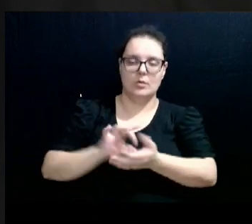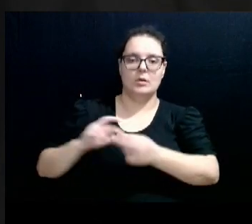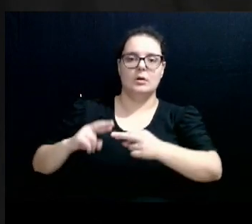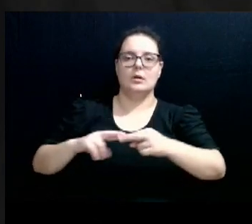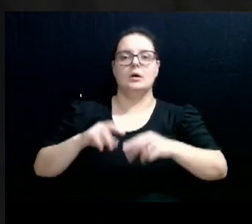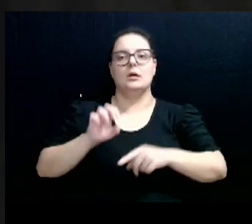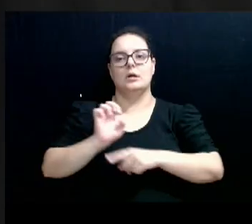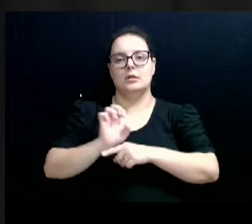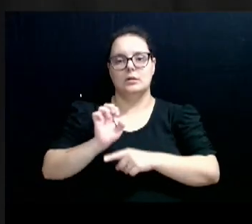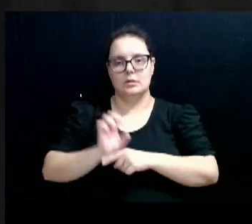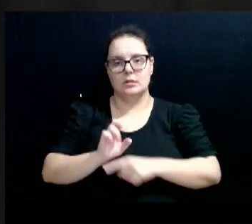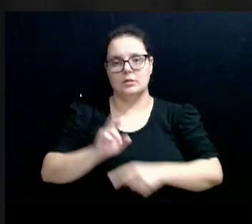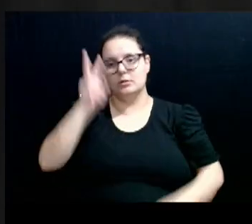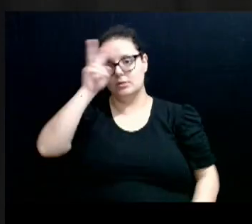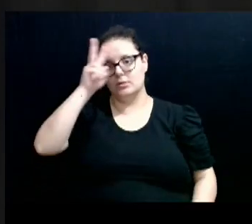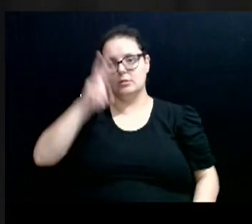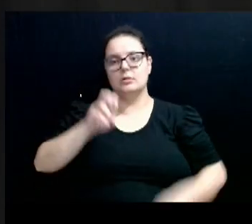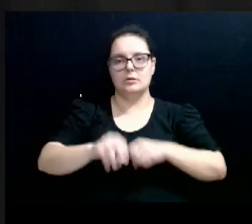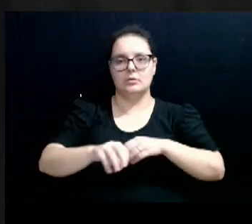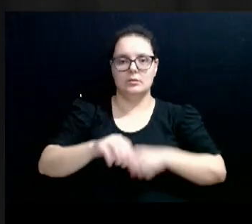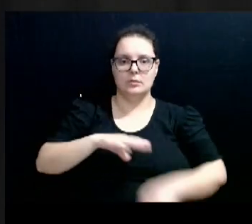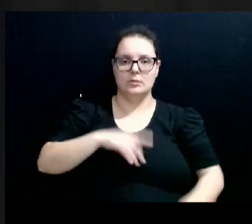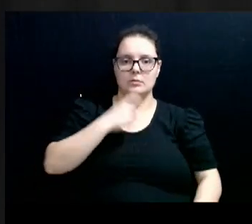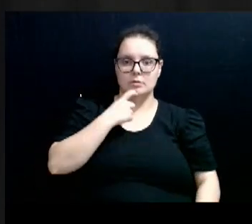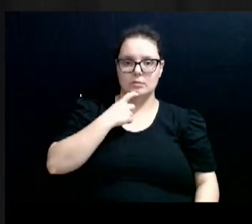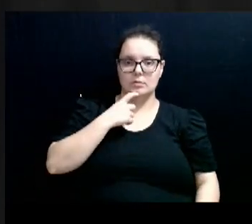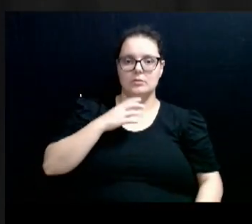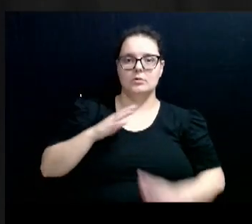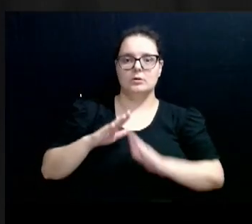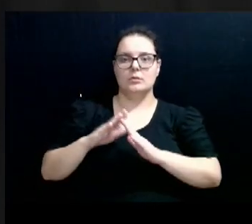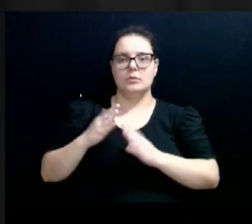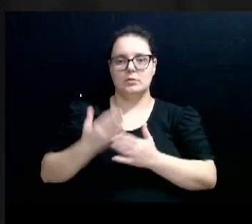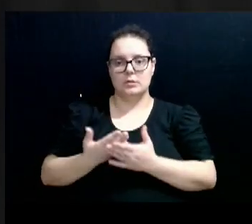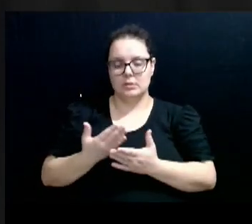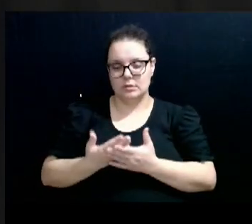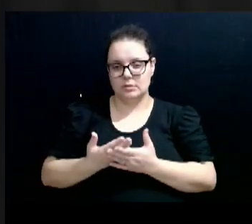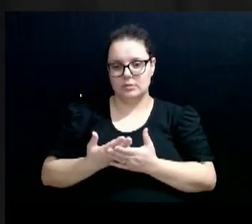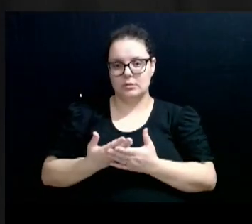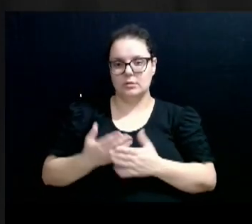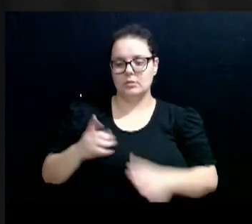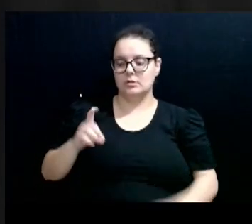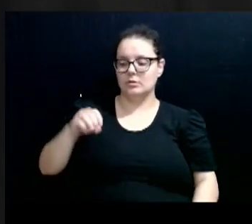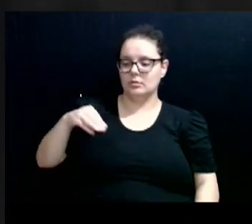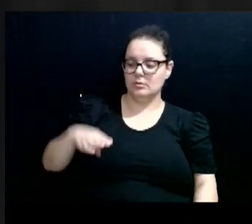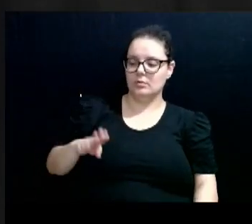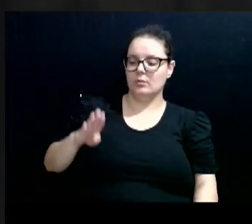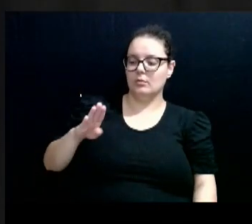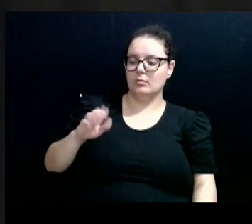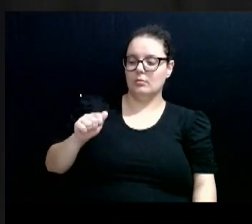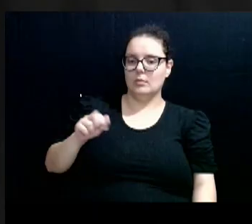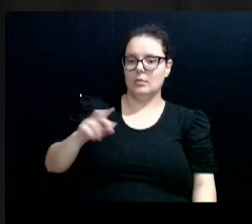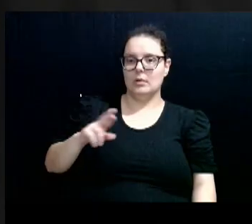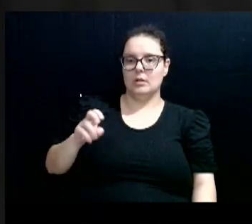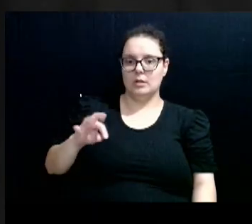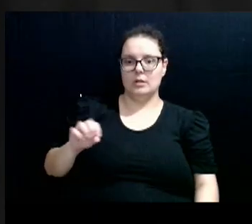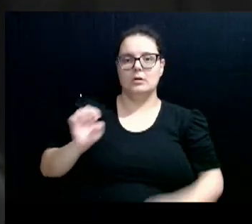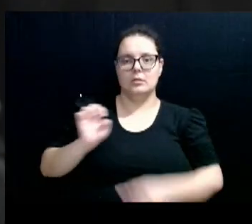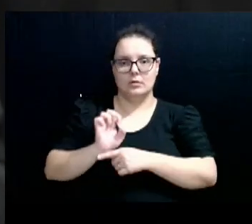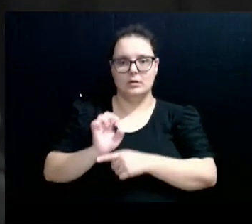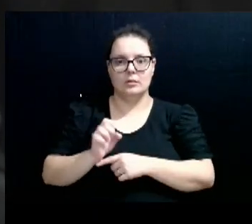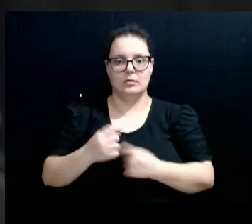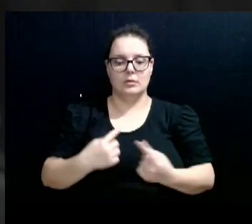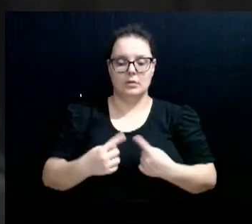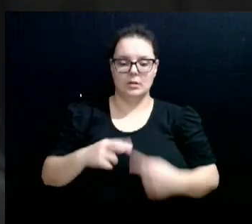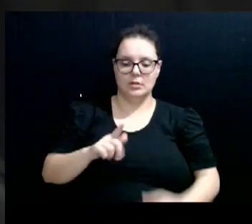aqui em Campinas, no colégio Dom Barreto, estadual, Sim. ali na General Carneiro. Então Sim. foi a